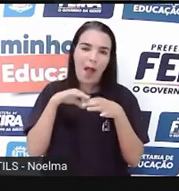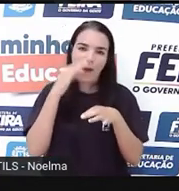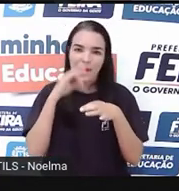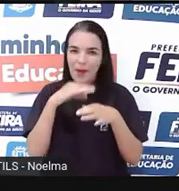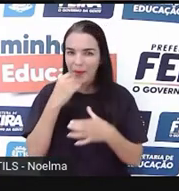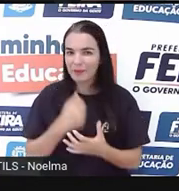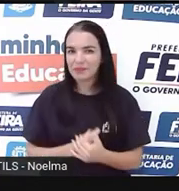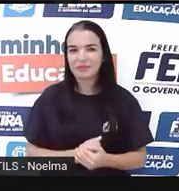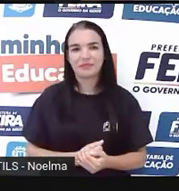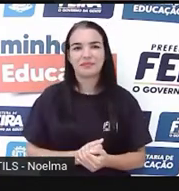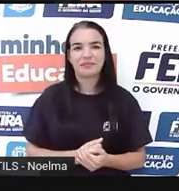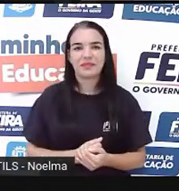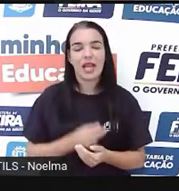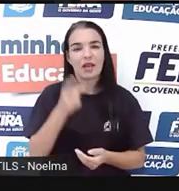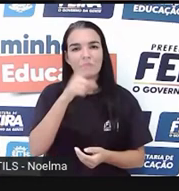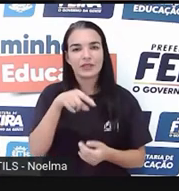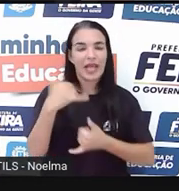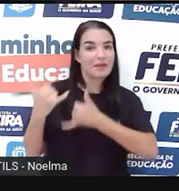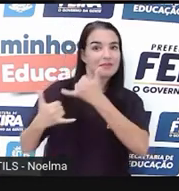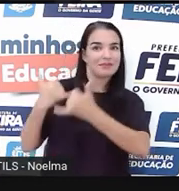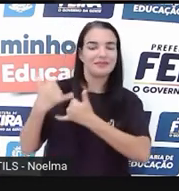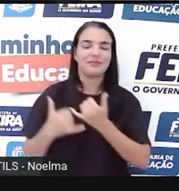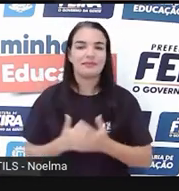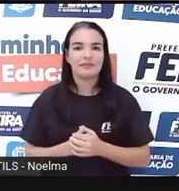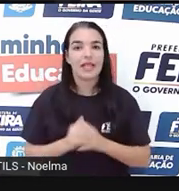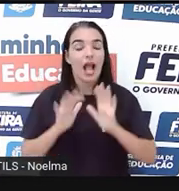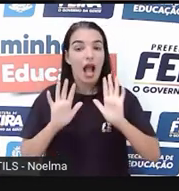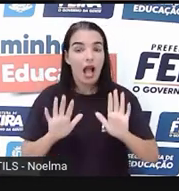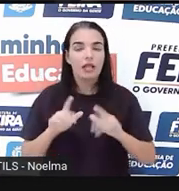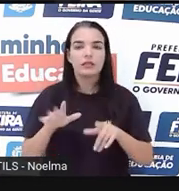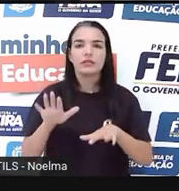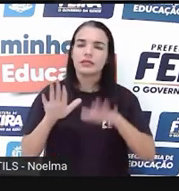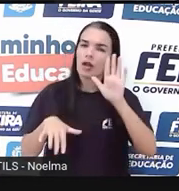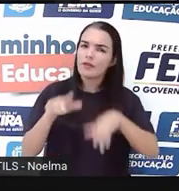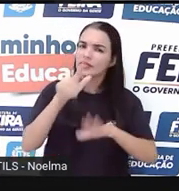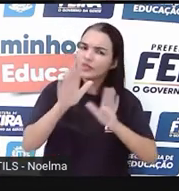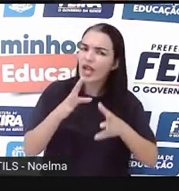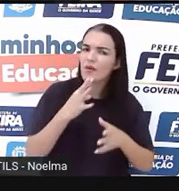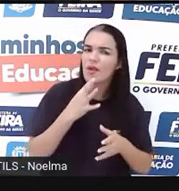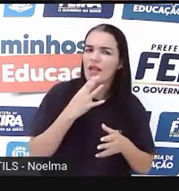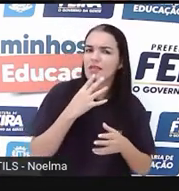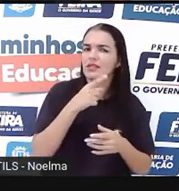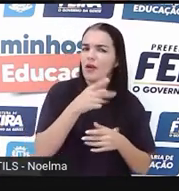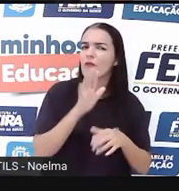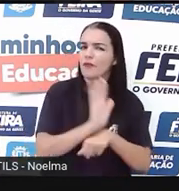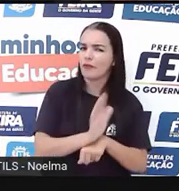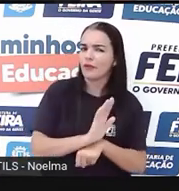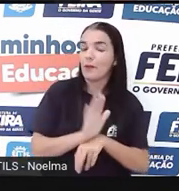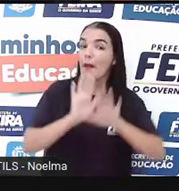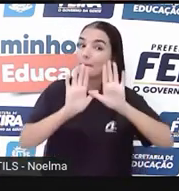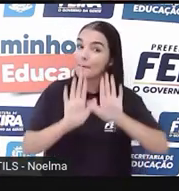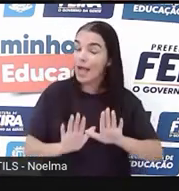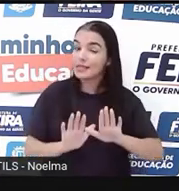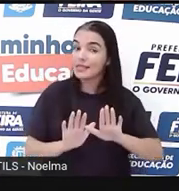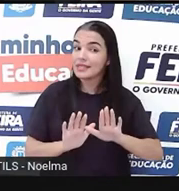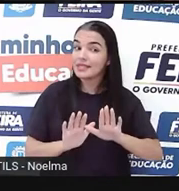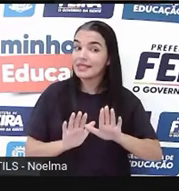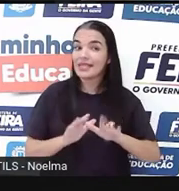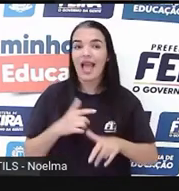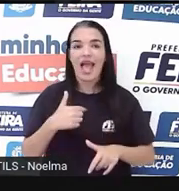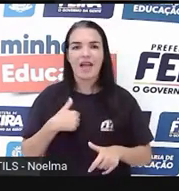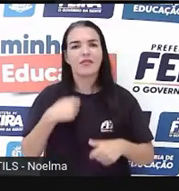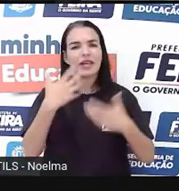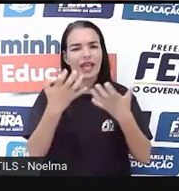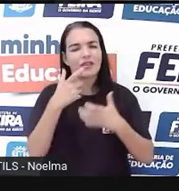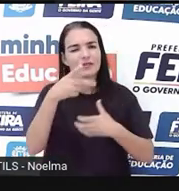popcorn, para vocês se divertirem. Talvez vocês até já conheçam esses filmes, mas